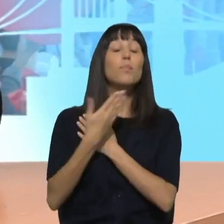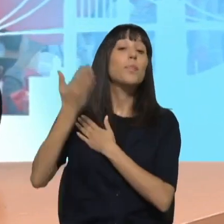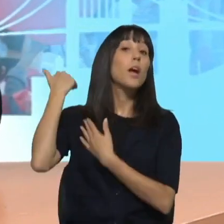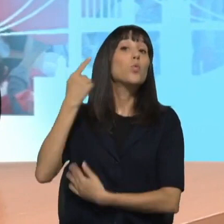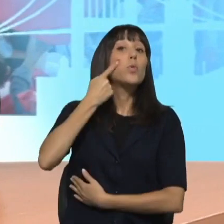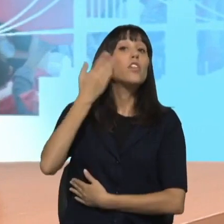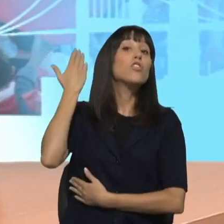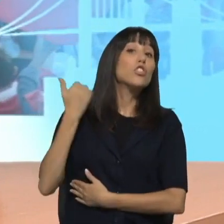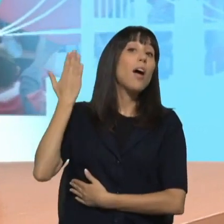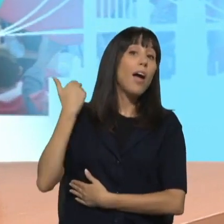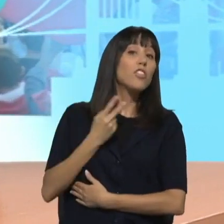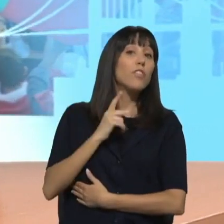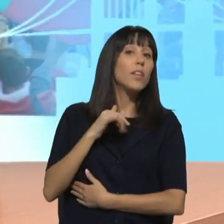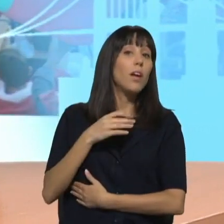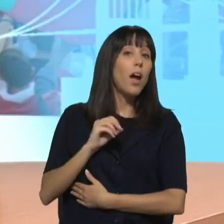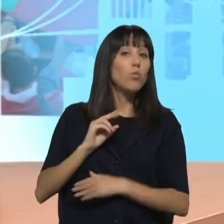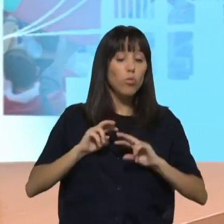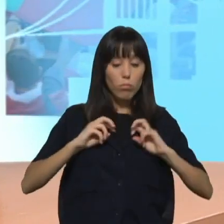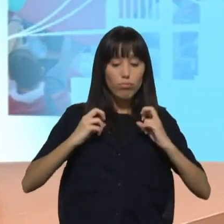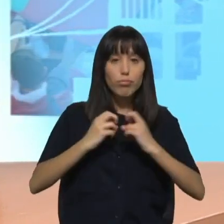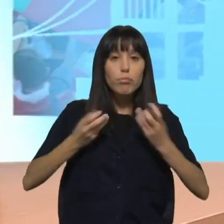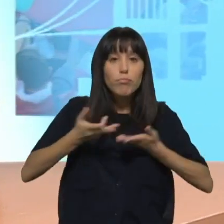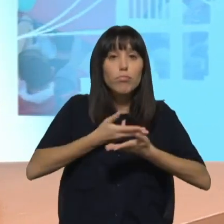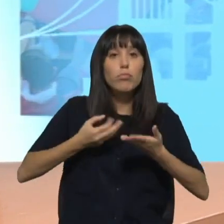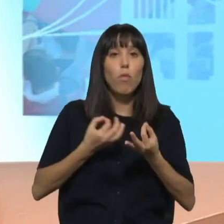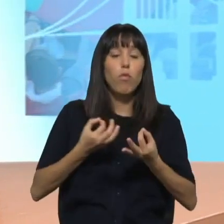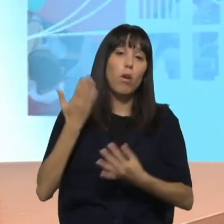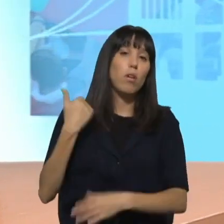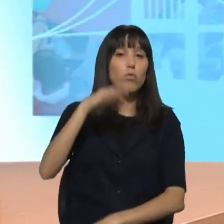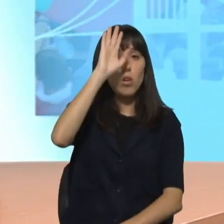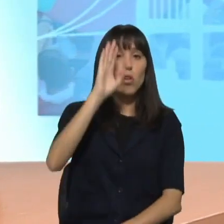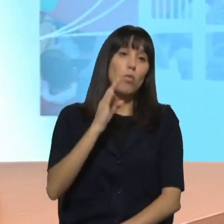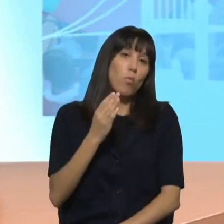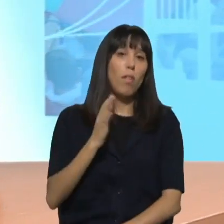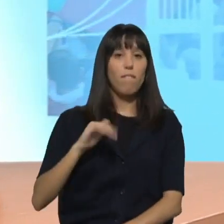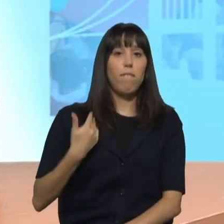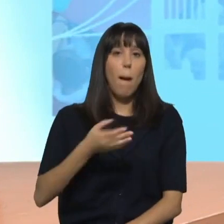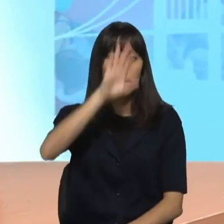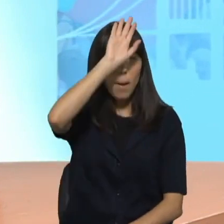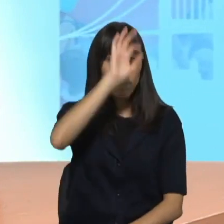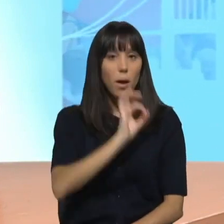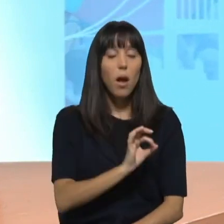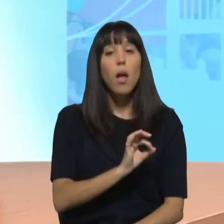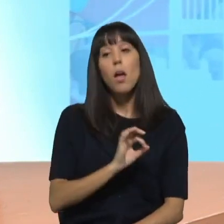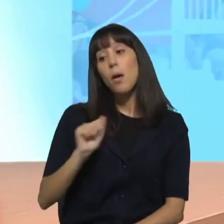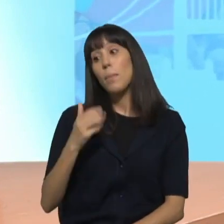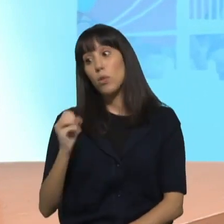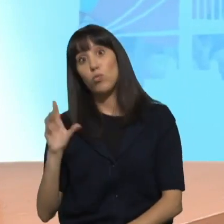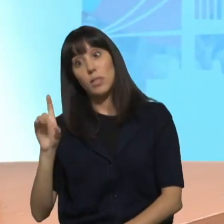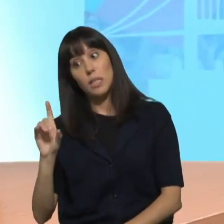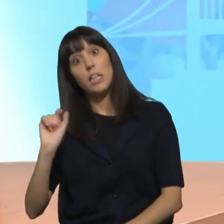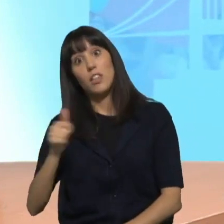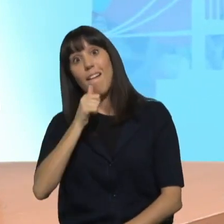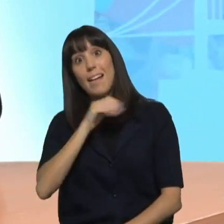do concílio, e, portanto, quando João Paulo II é feito Papa, o Bento XVI era já cardeal, porque